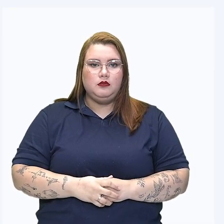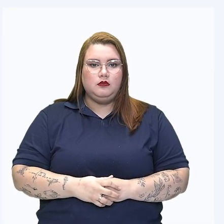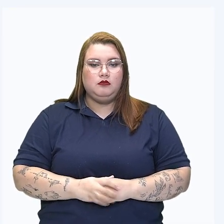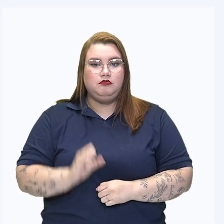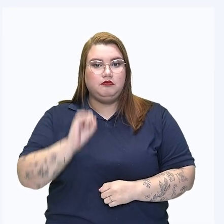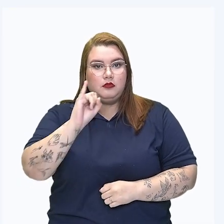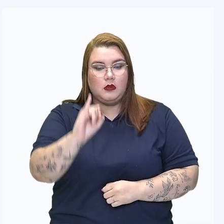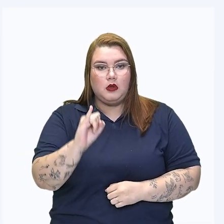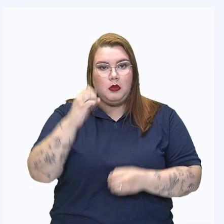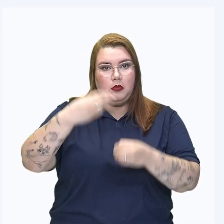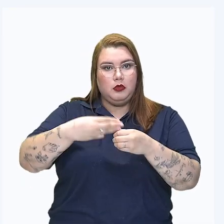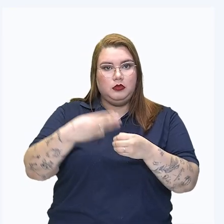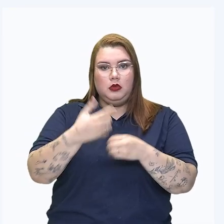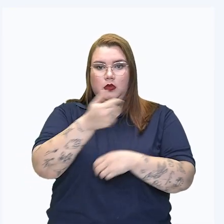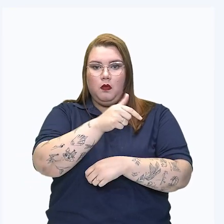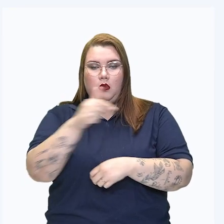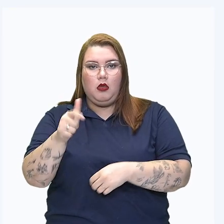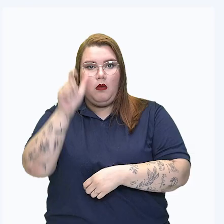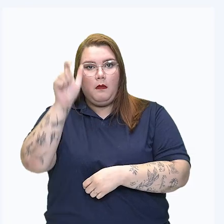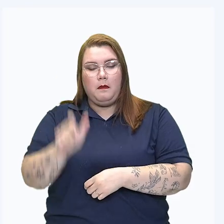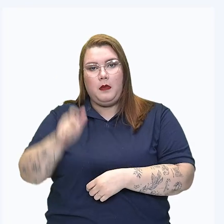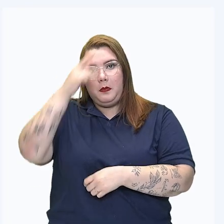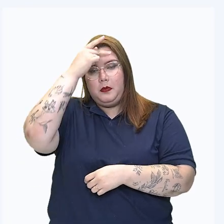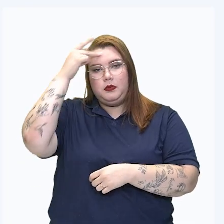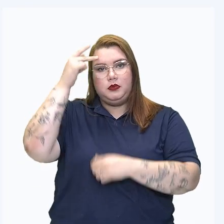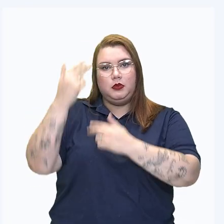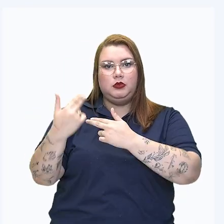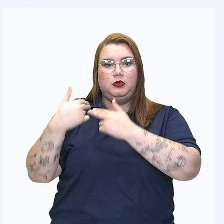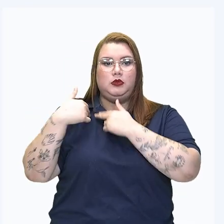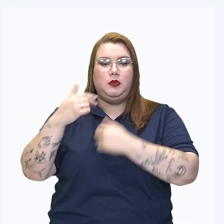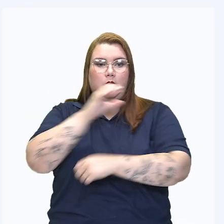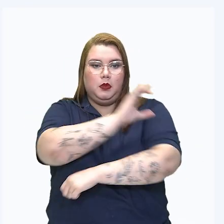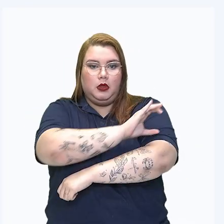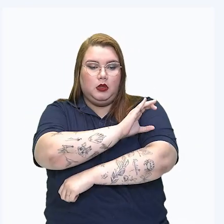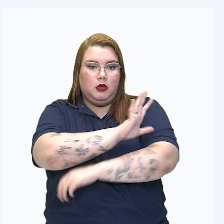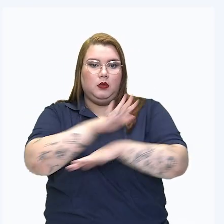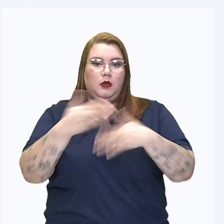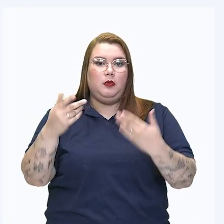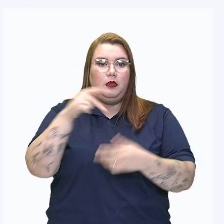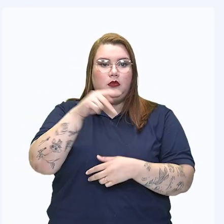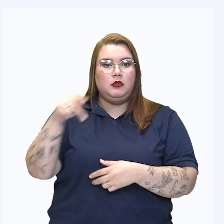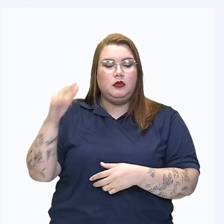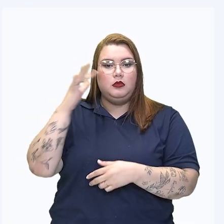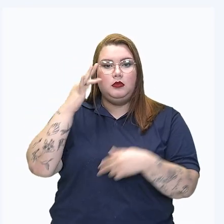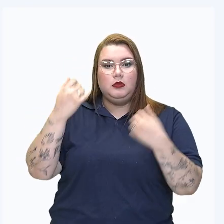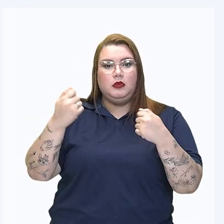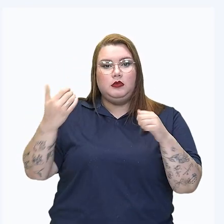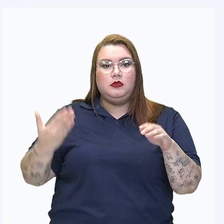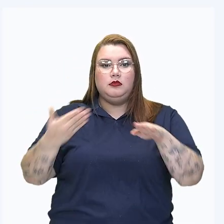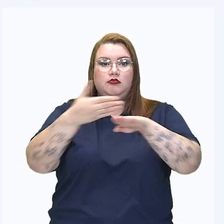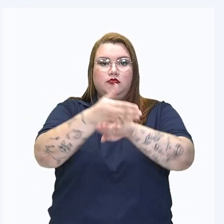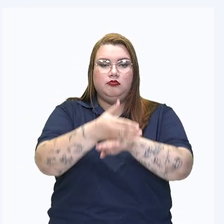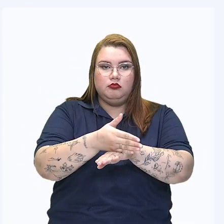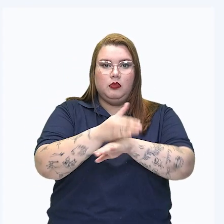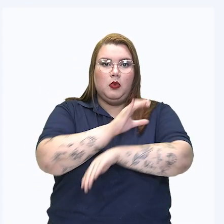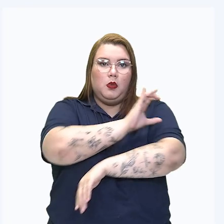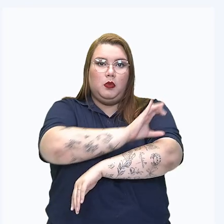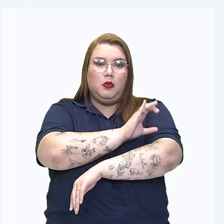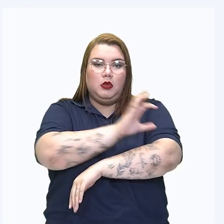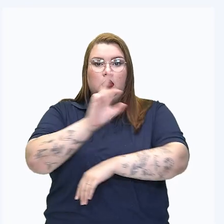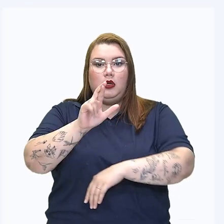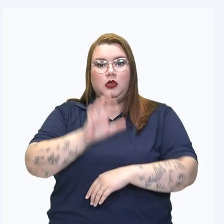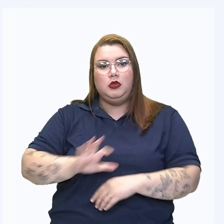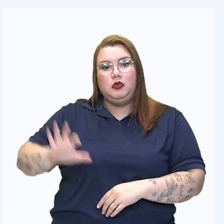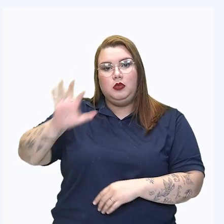Caso o município não possua o coordenador do ensino mediado, o professor presencial precisará realizar a entrega